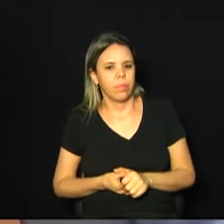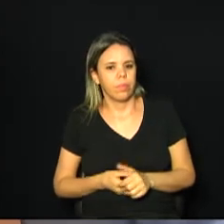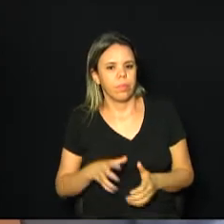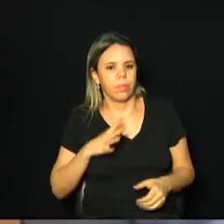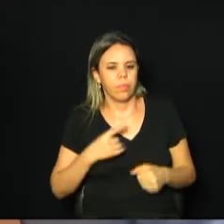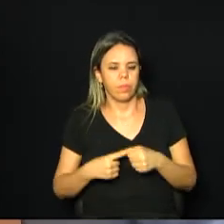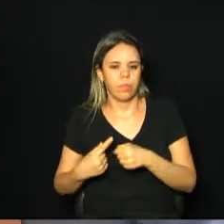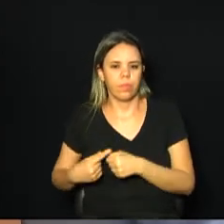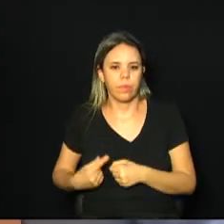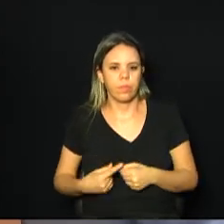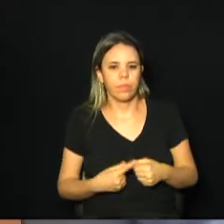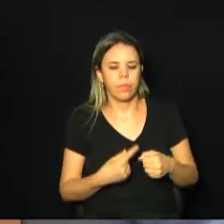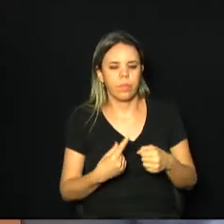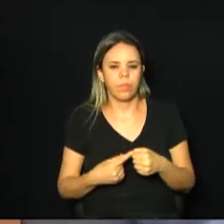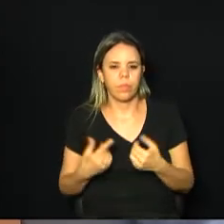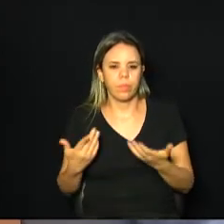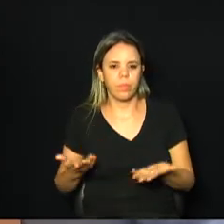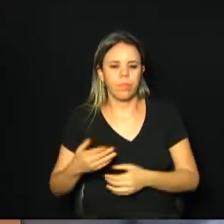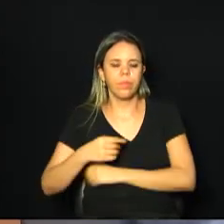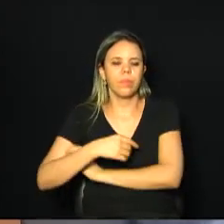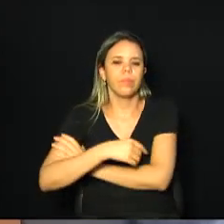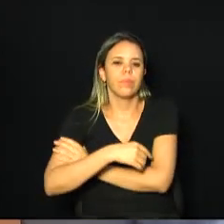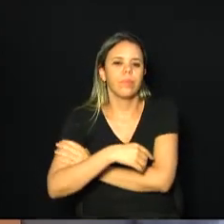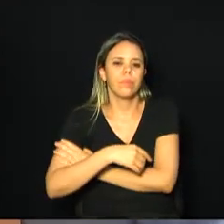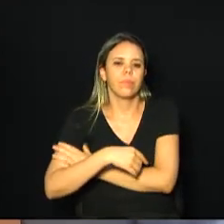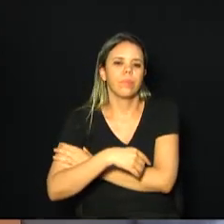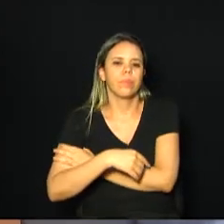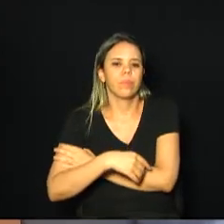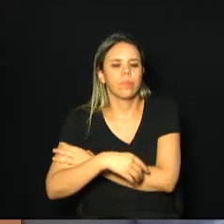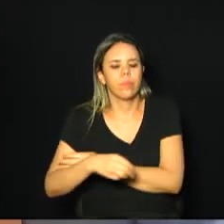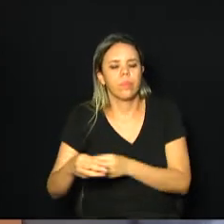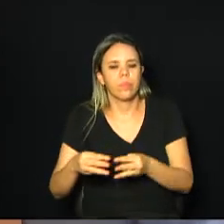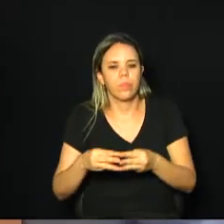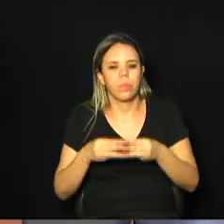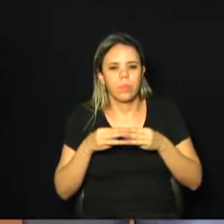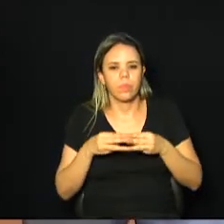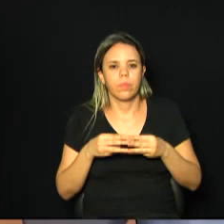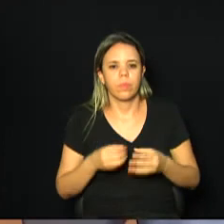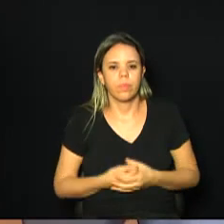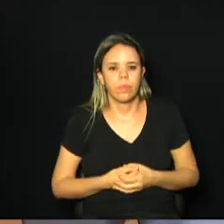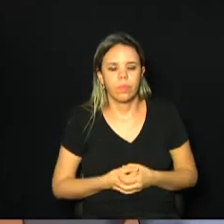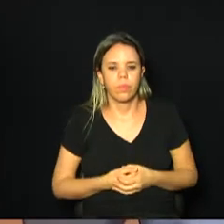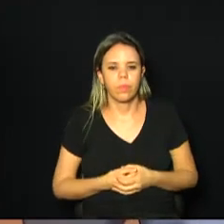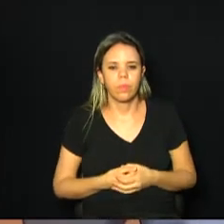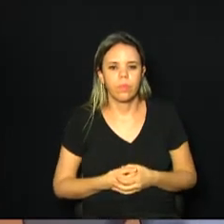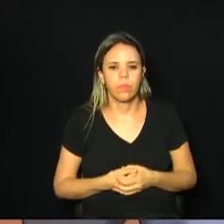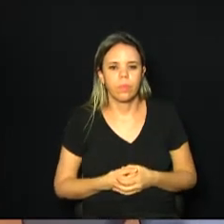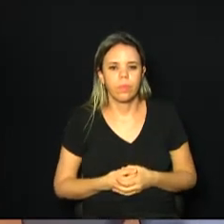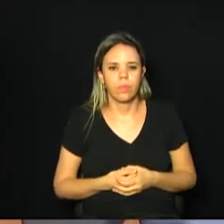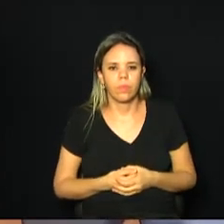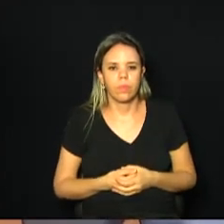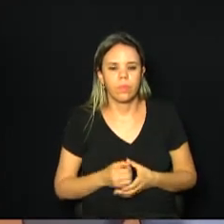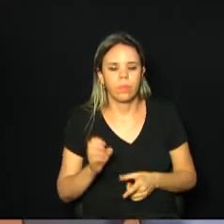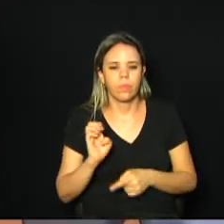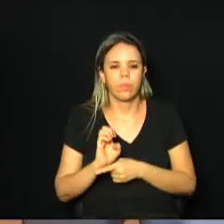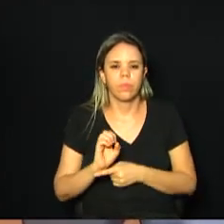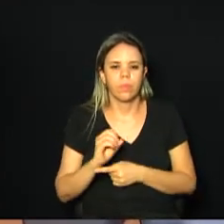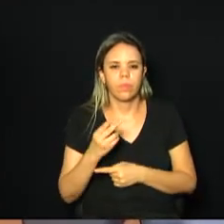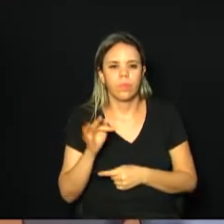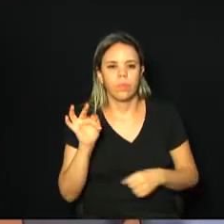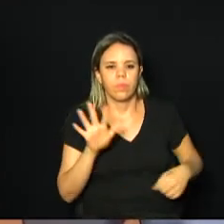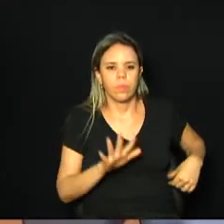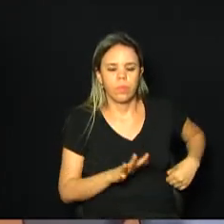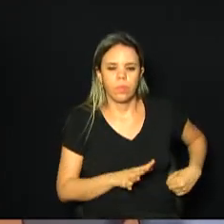município, através também de moções, tanto seja por estadual como por